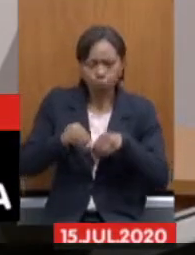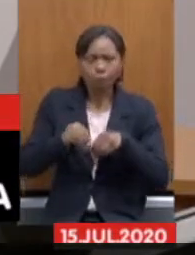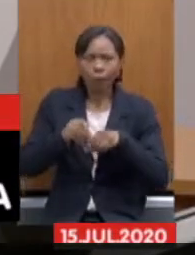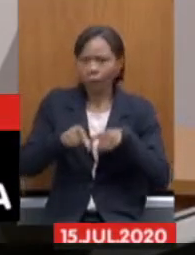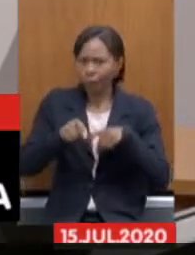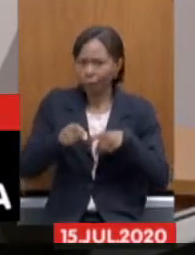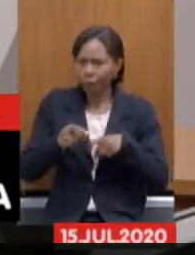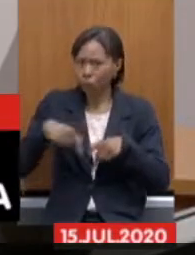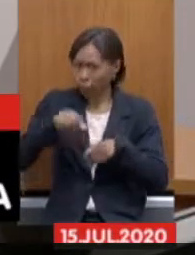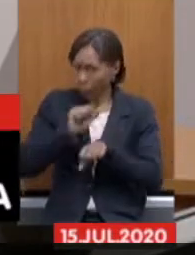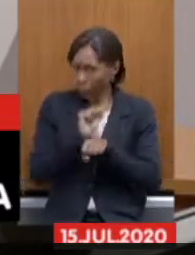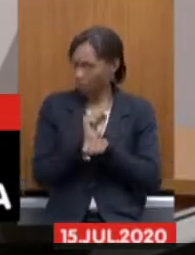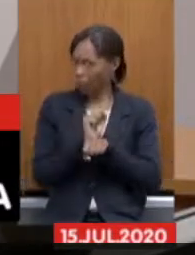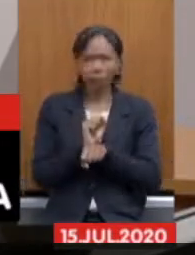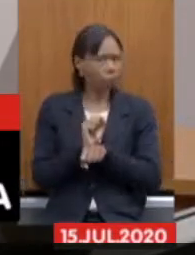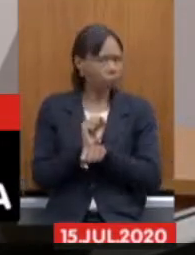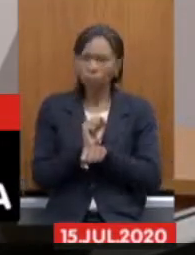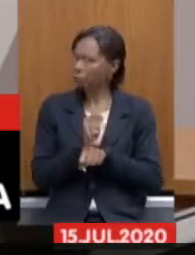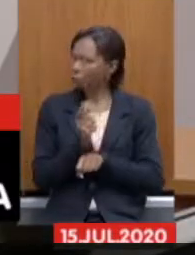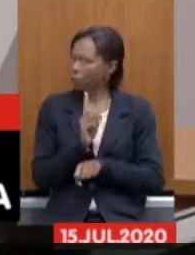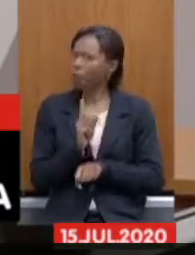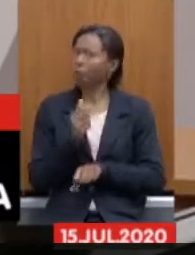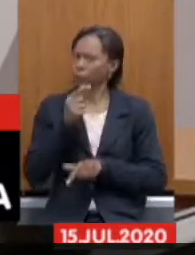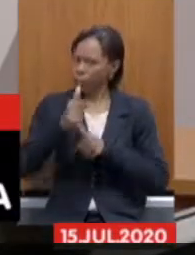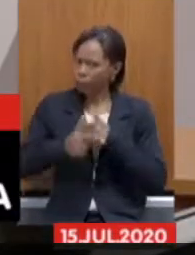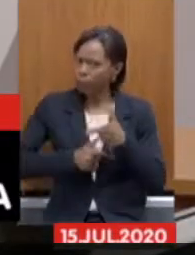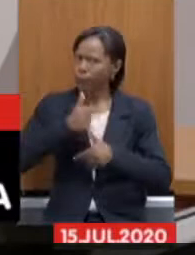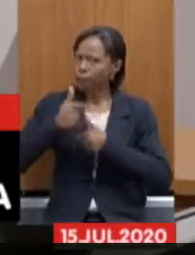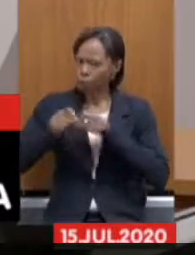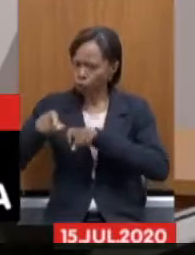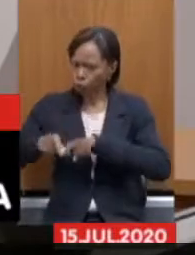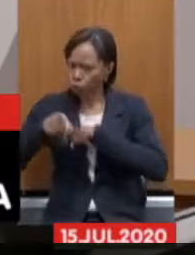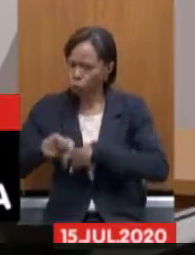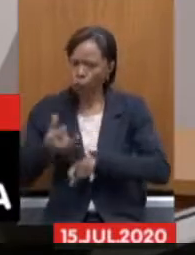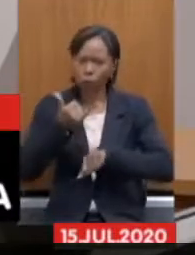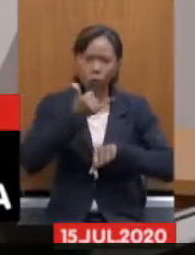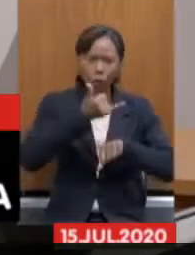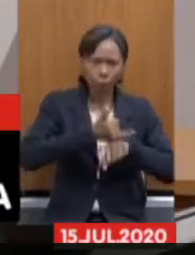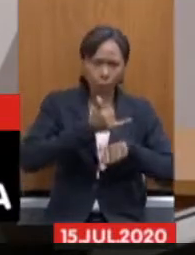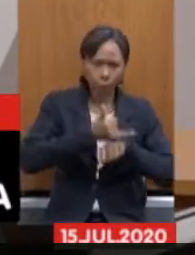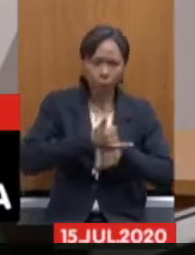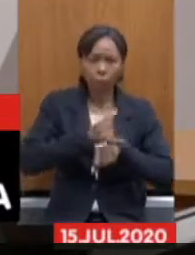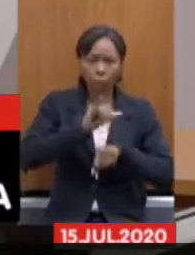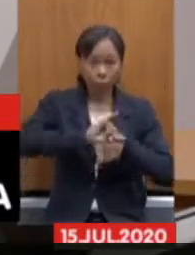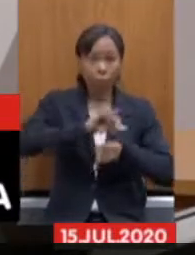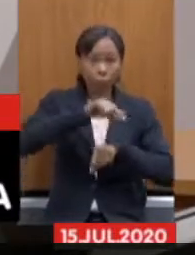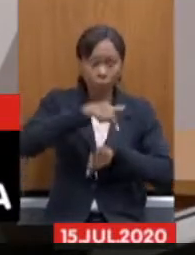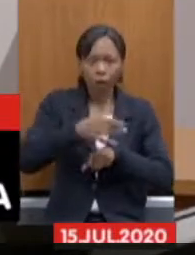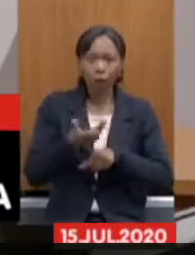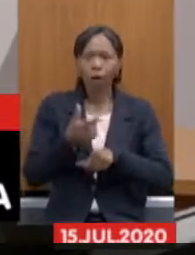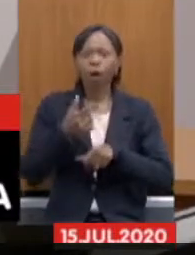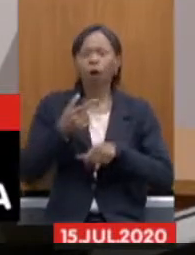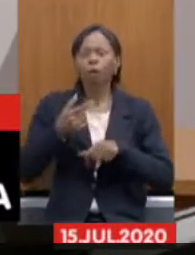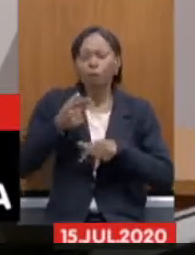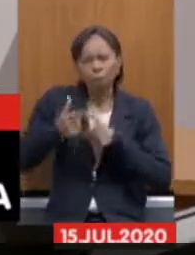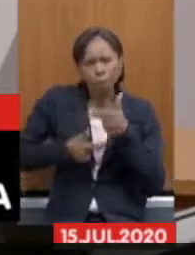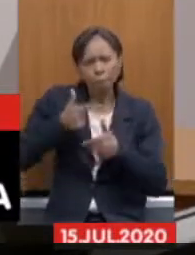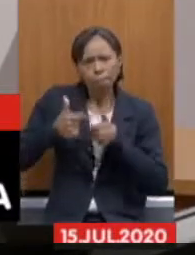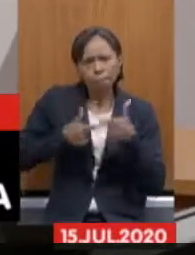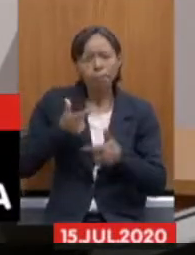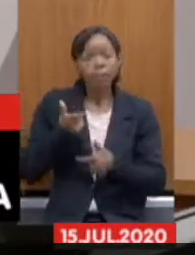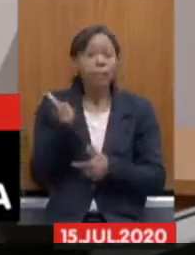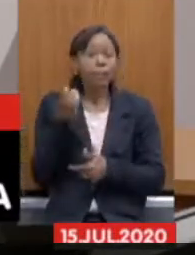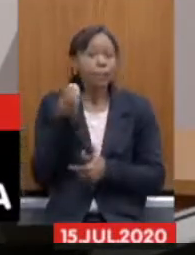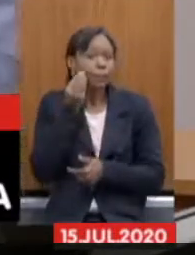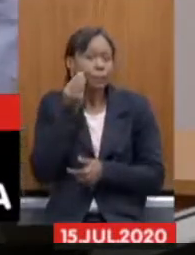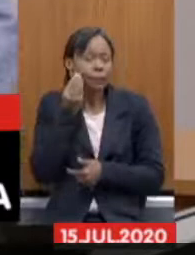não tão parado não nós estamos trabalhando pessoal do interior pessoal da capital para que a gente dê um retorno aí arrecadação do